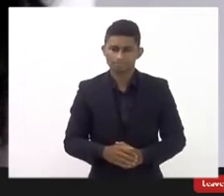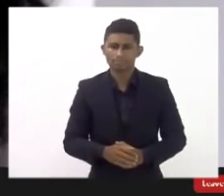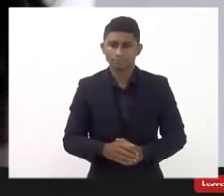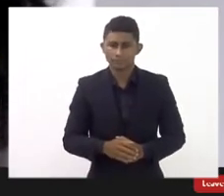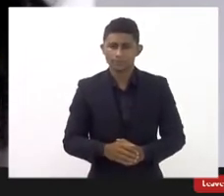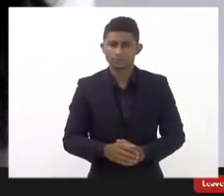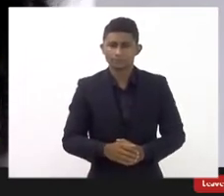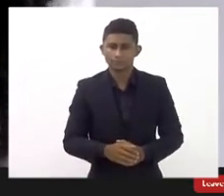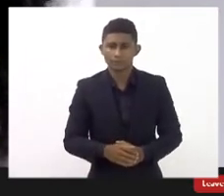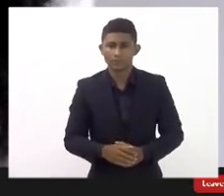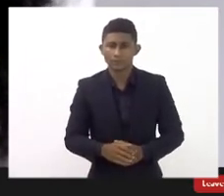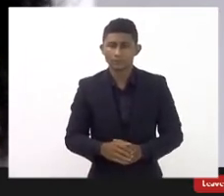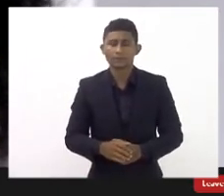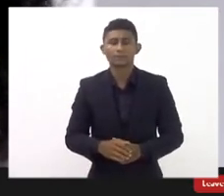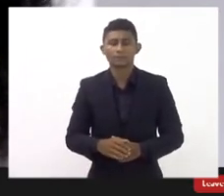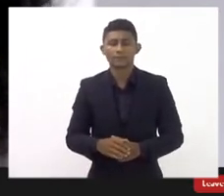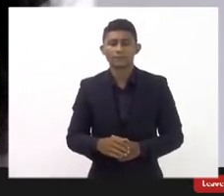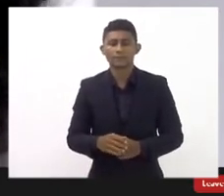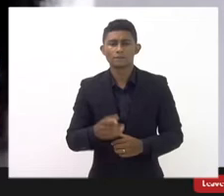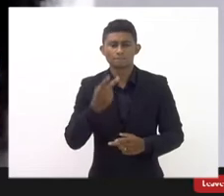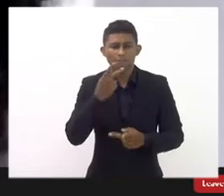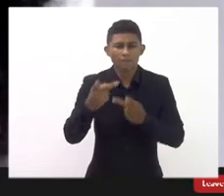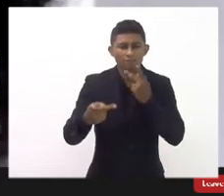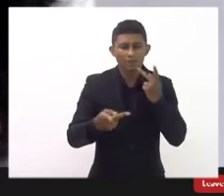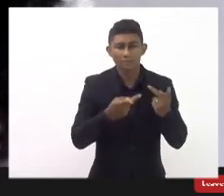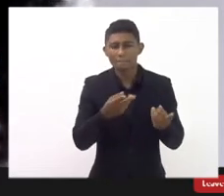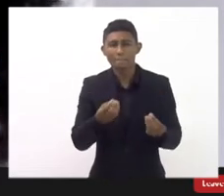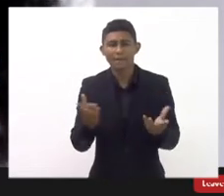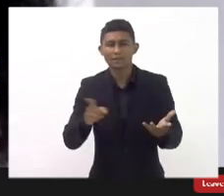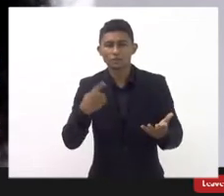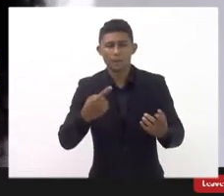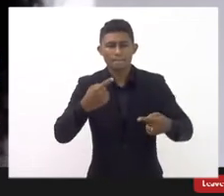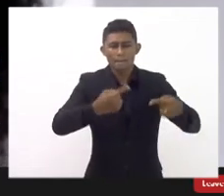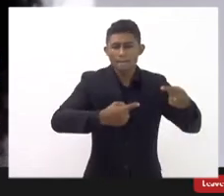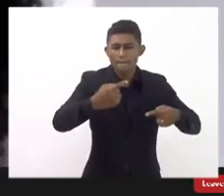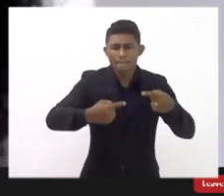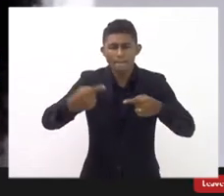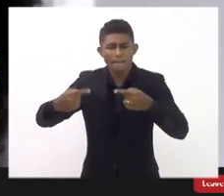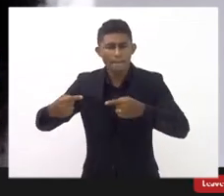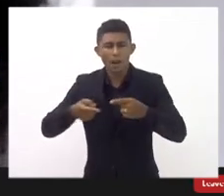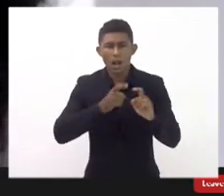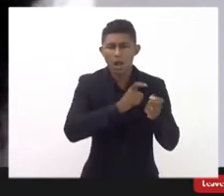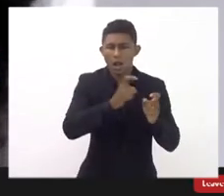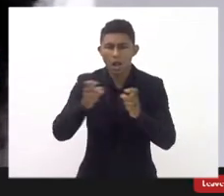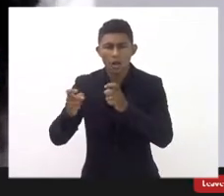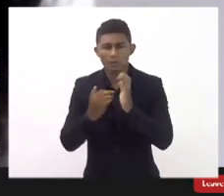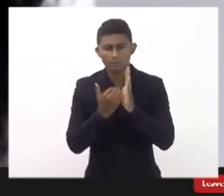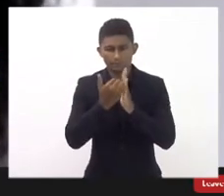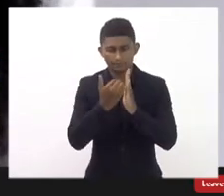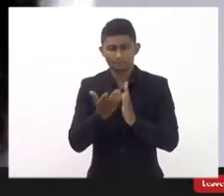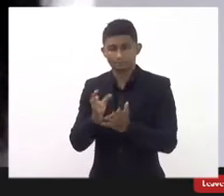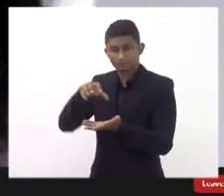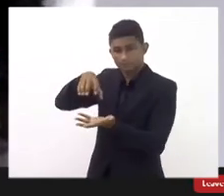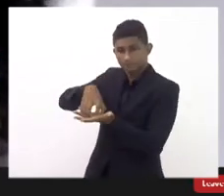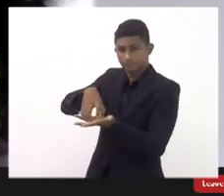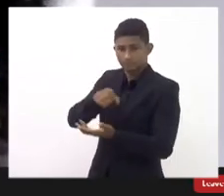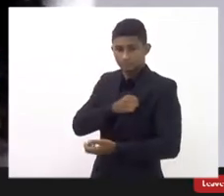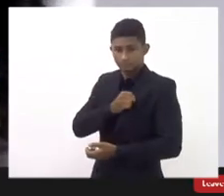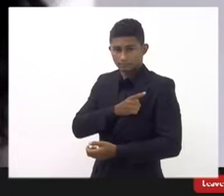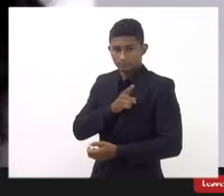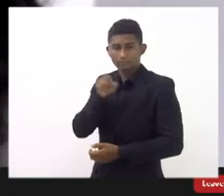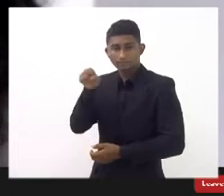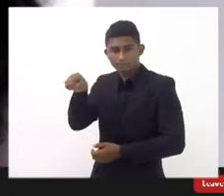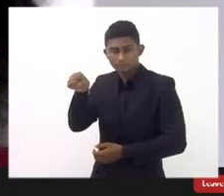trazer mais elementos para a gente ampliar o debate que a gente tem feito aqui, né? O Campo São Gonçalo, ele fica numa região